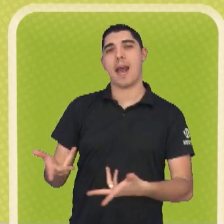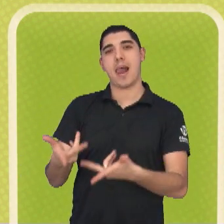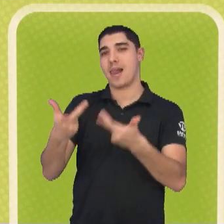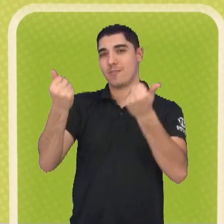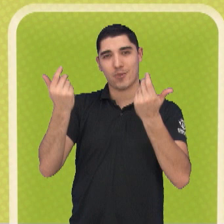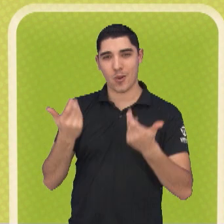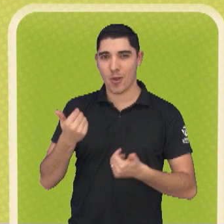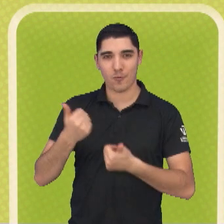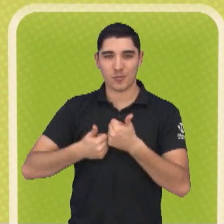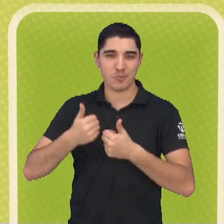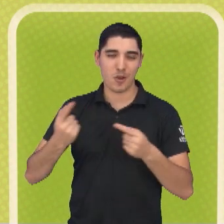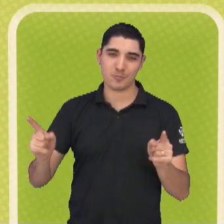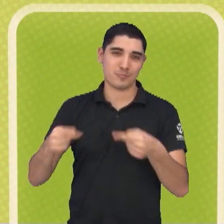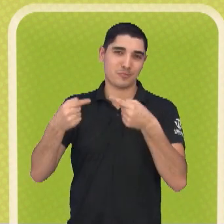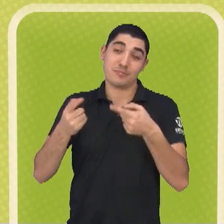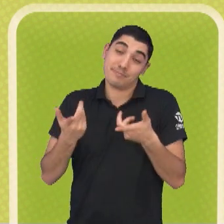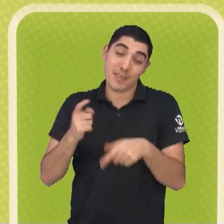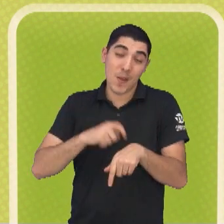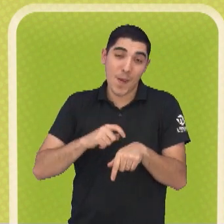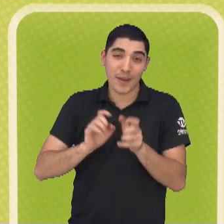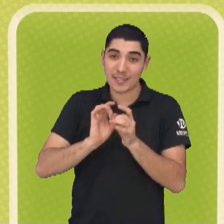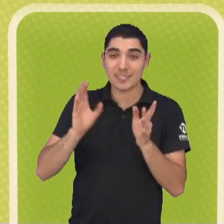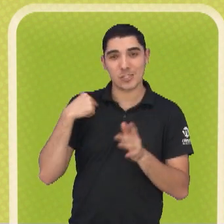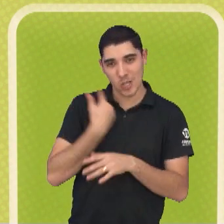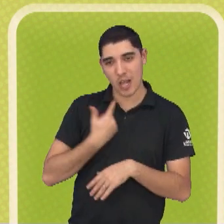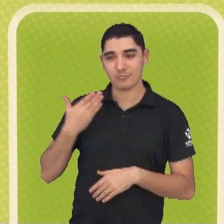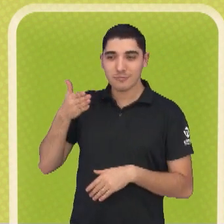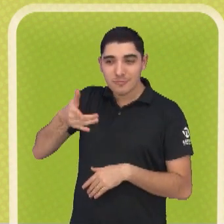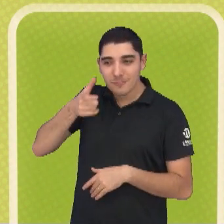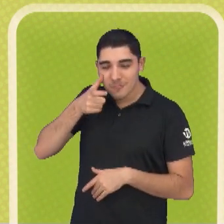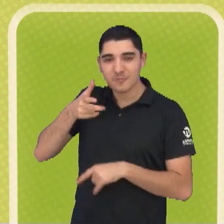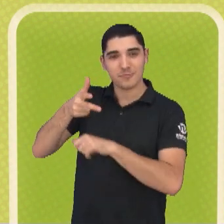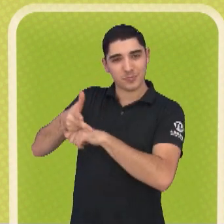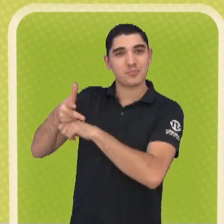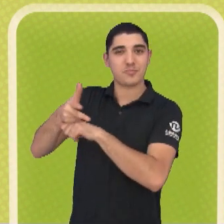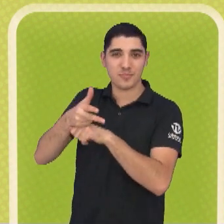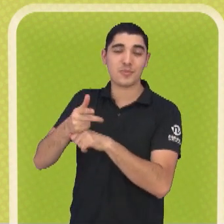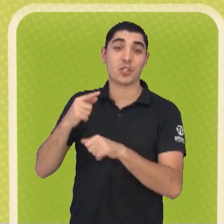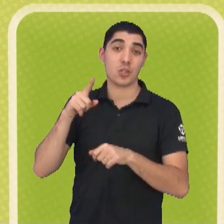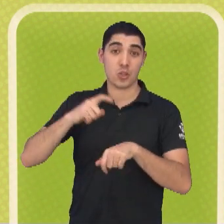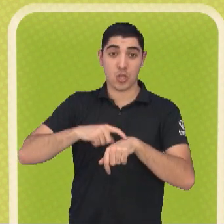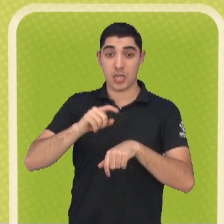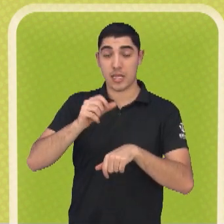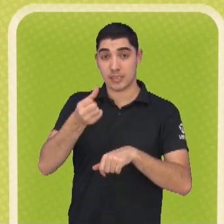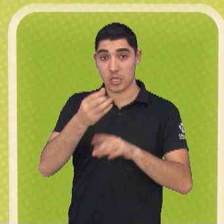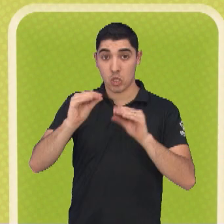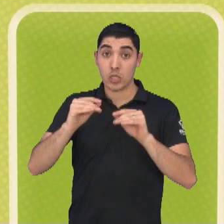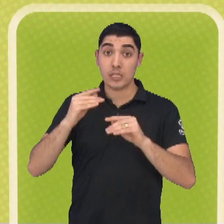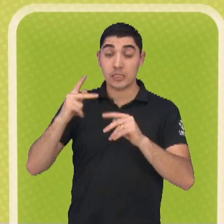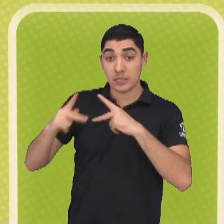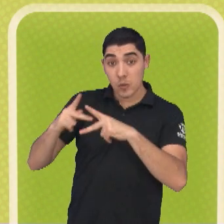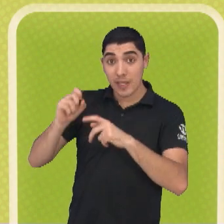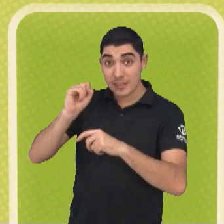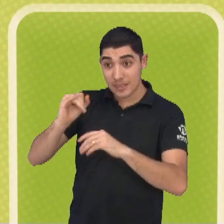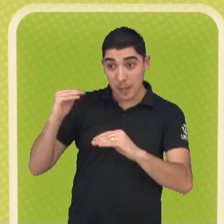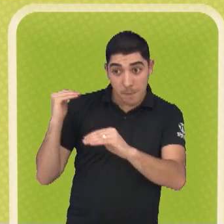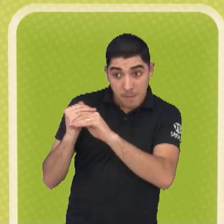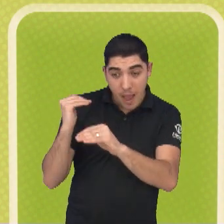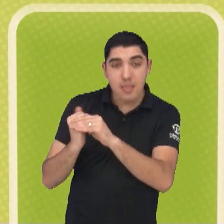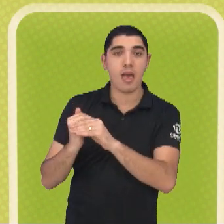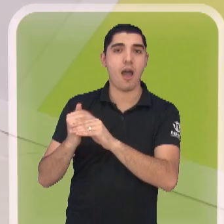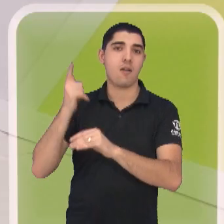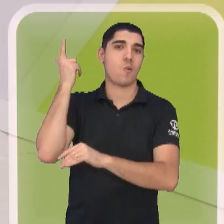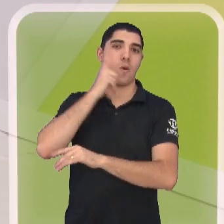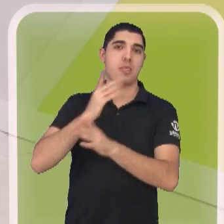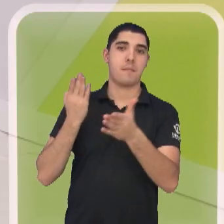pra uma grande final mas é o horário que tem estaremos lá 18 horas São José futsal e Dracena grande final São José joga pelo empate por ter a melhor campanha